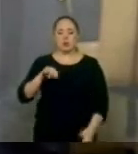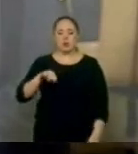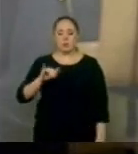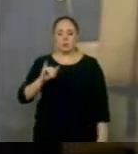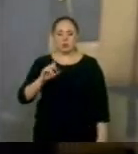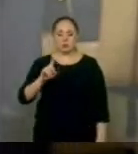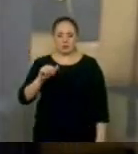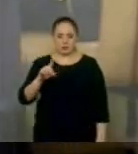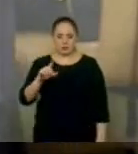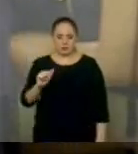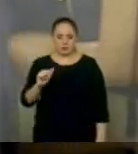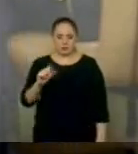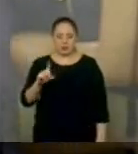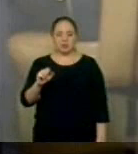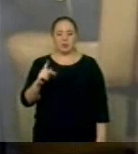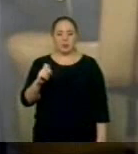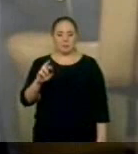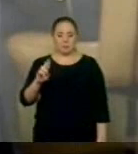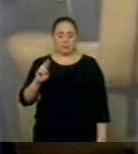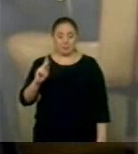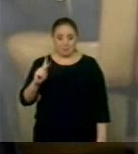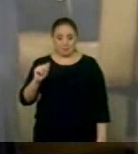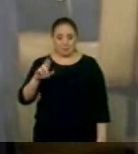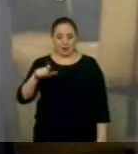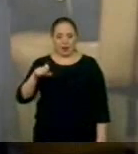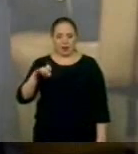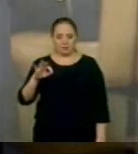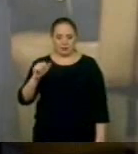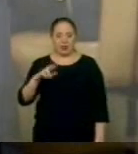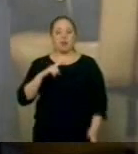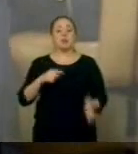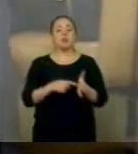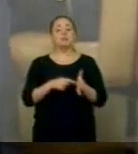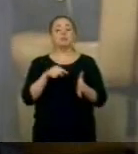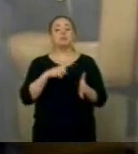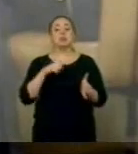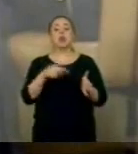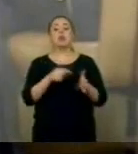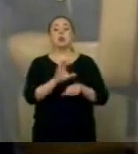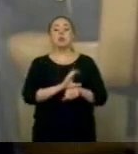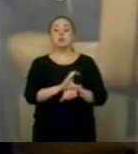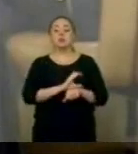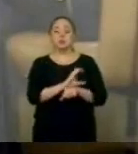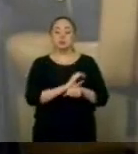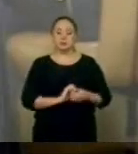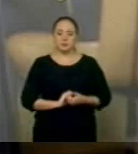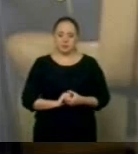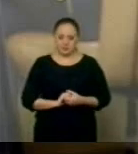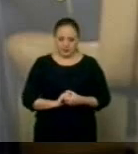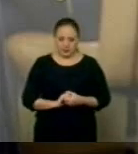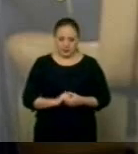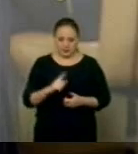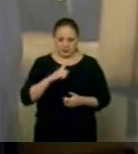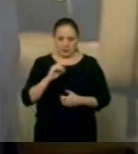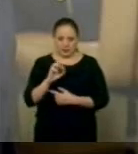Parlamentar no contexto delineado pela Constituição da República? Instituto que foi inserido na ordem